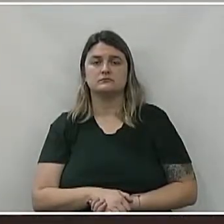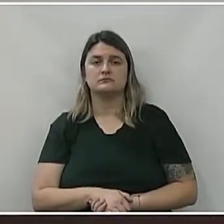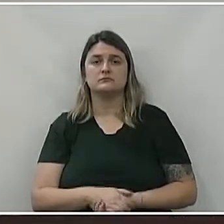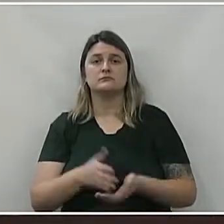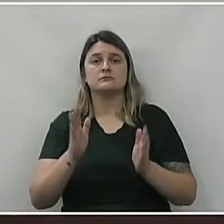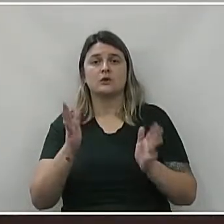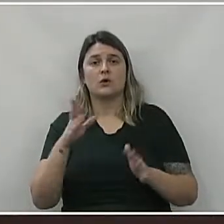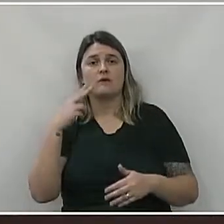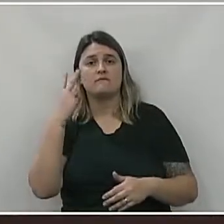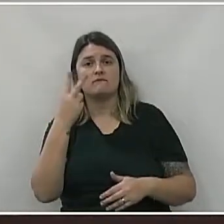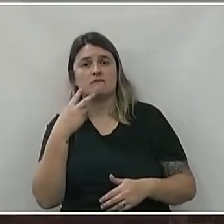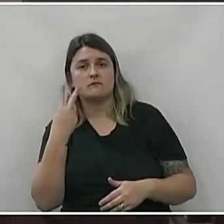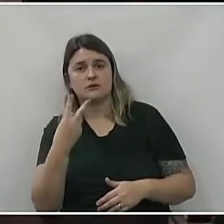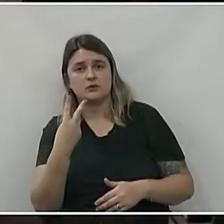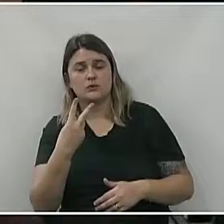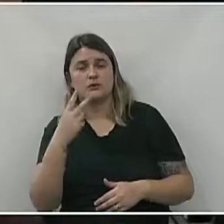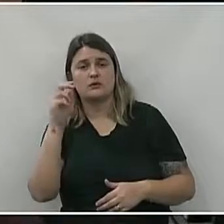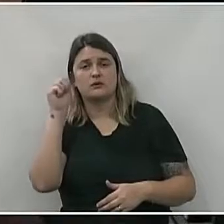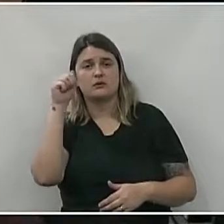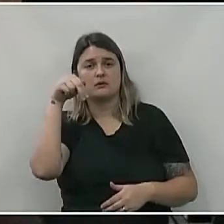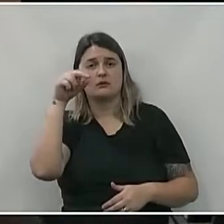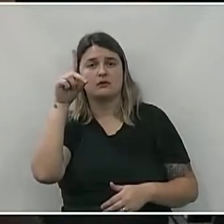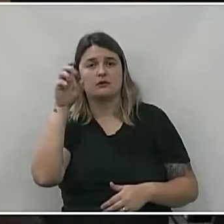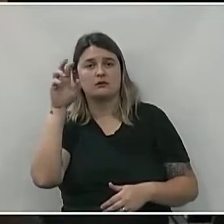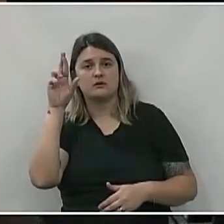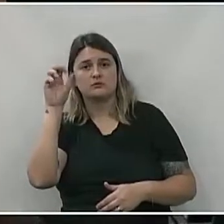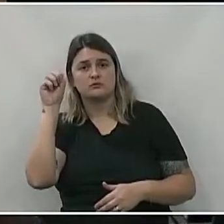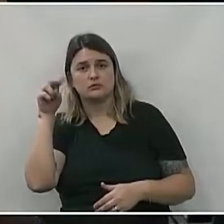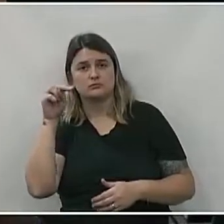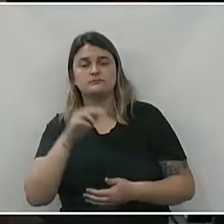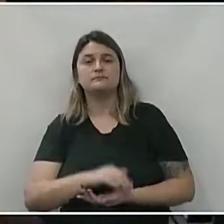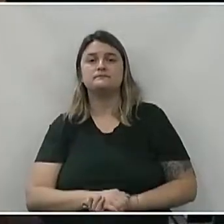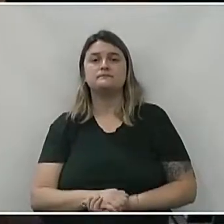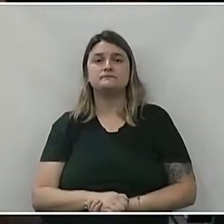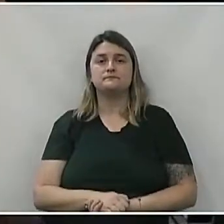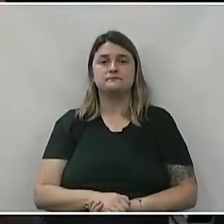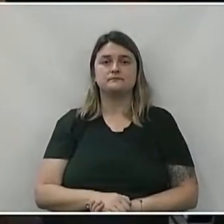Com a palavra, vereador Anderson Cardoso.